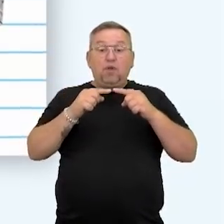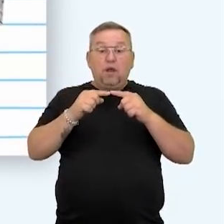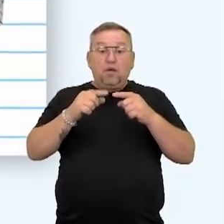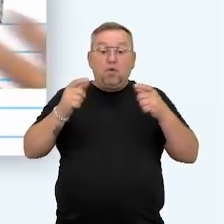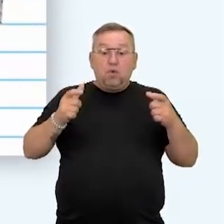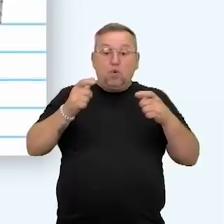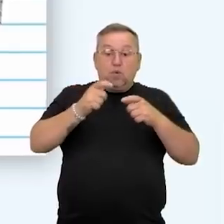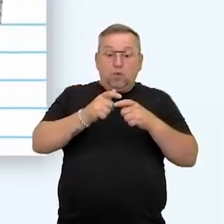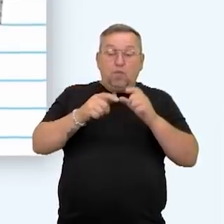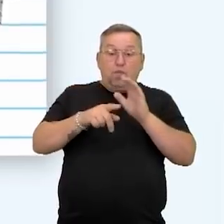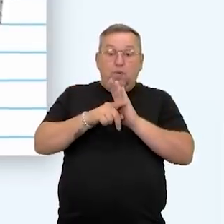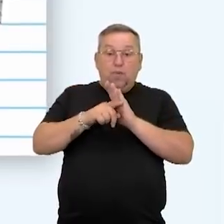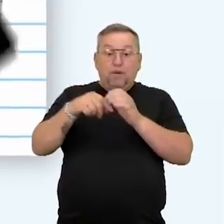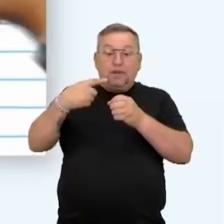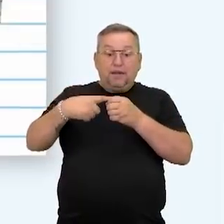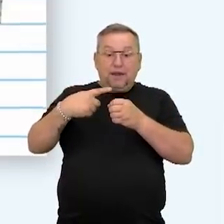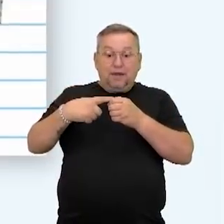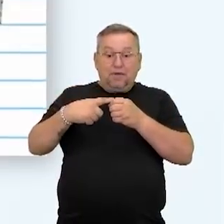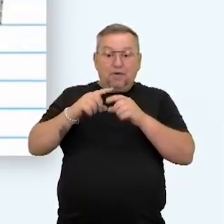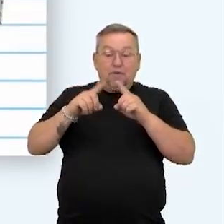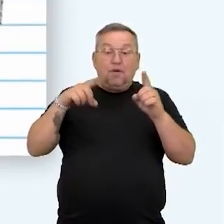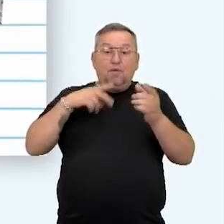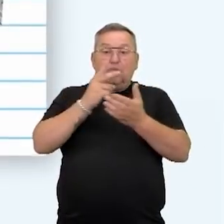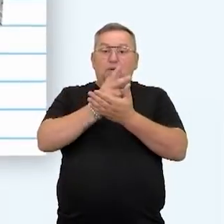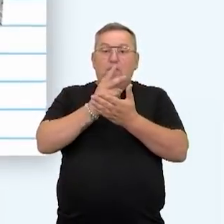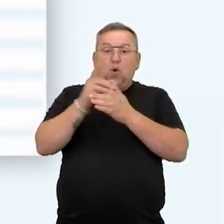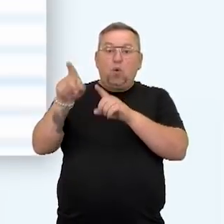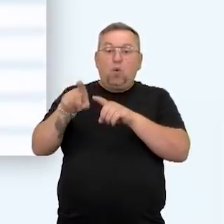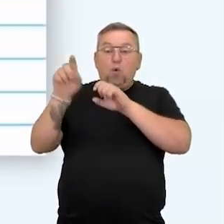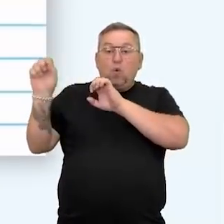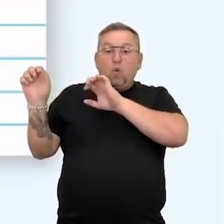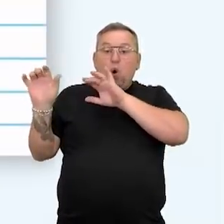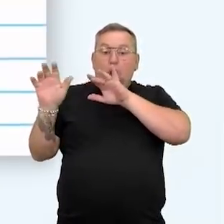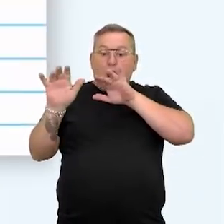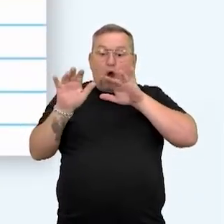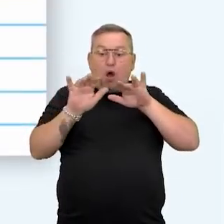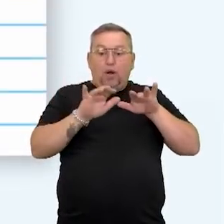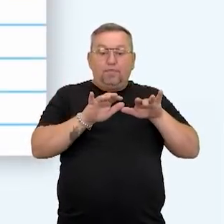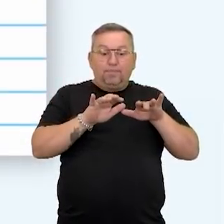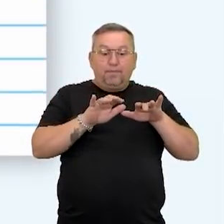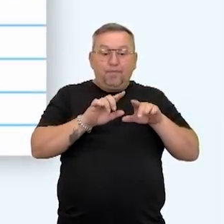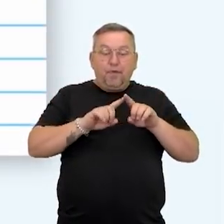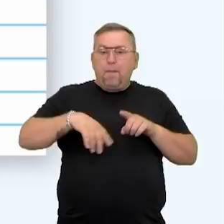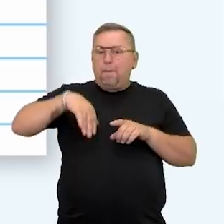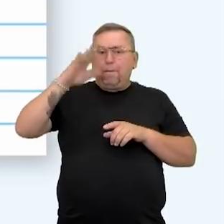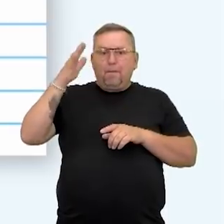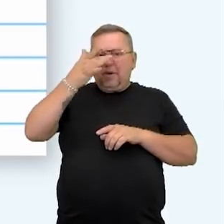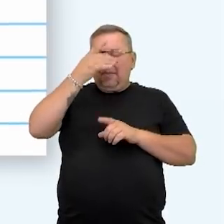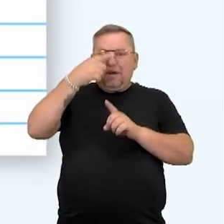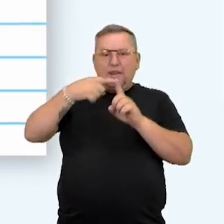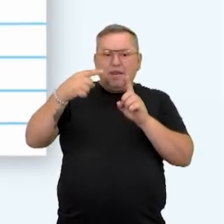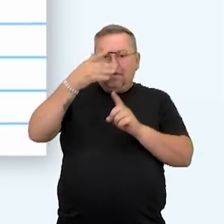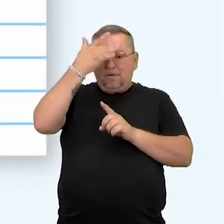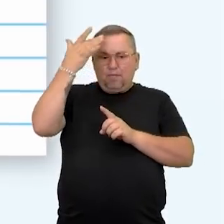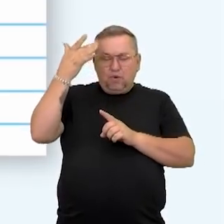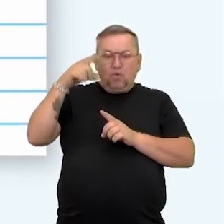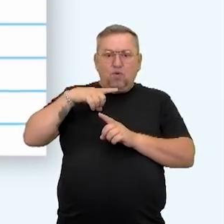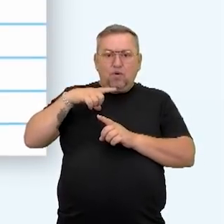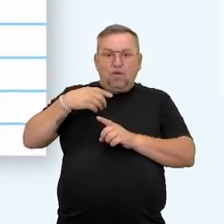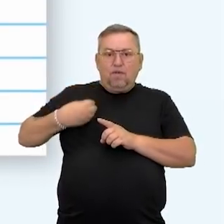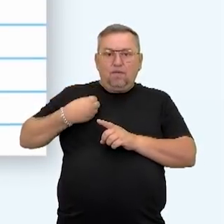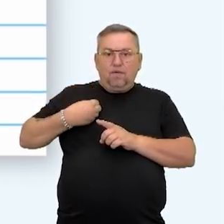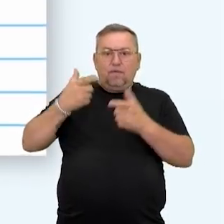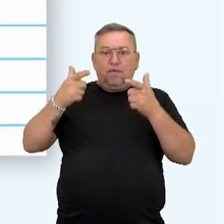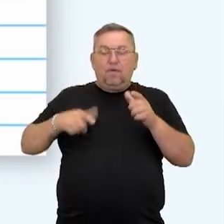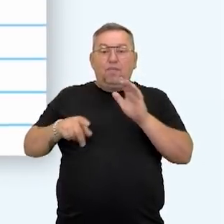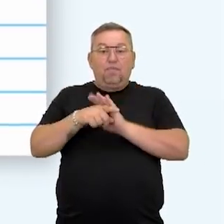de população nas cidades e explicado pelo êxodo rural. Fato é que hoje mais da metade da população mundial reside em